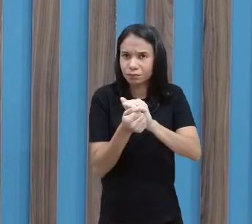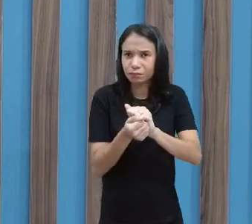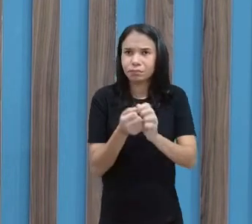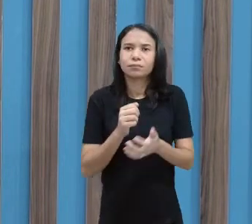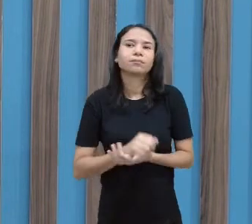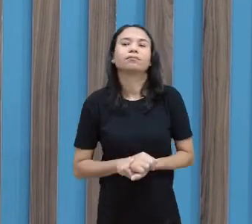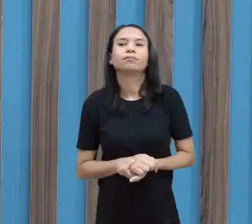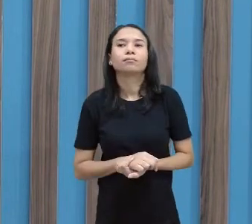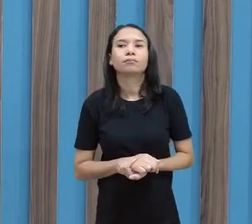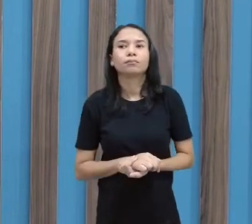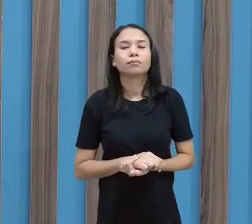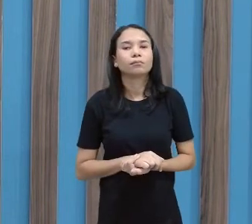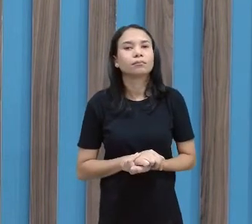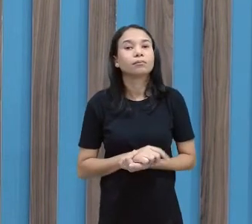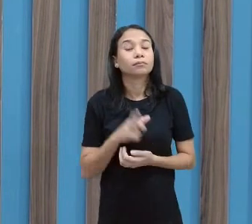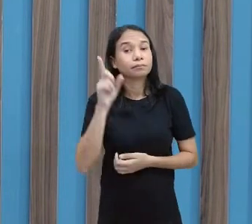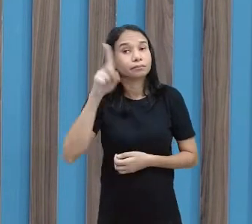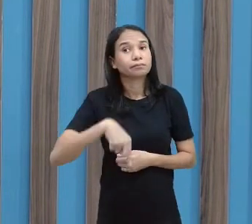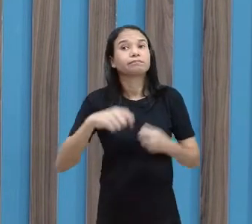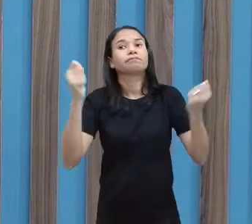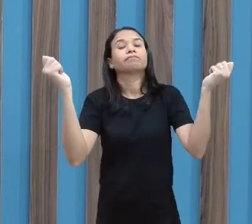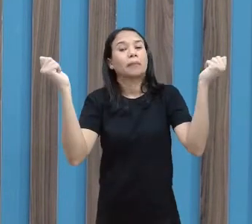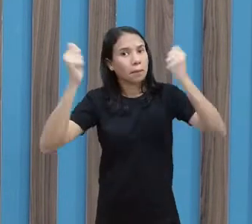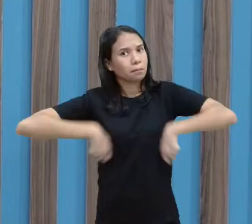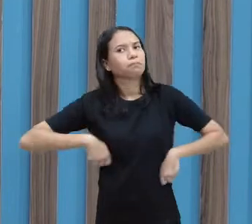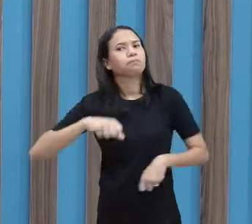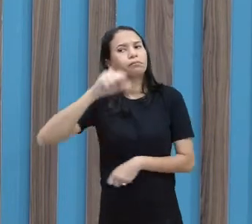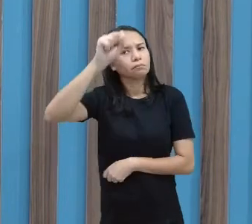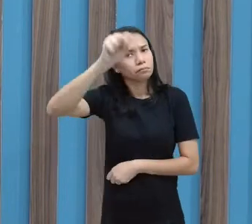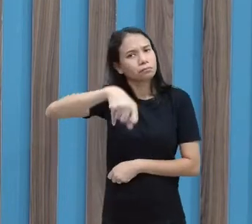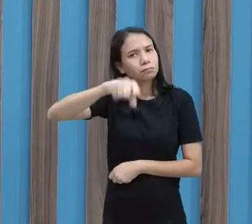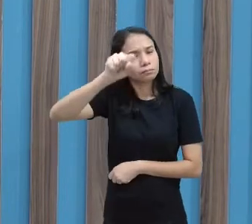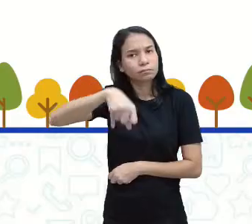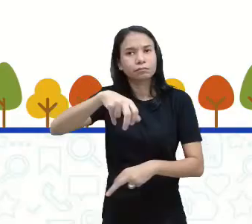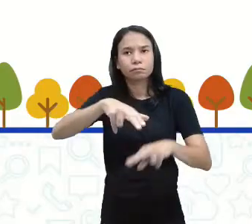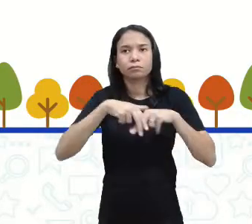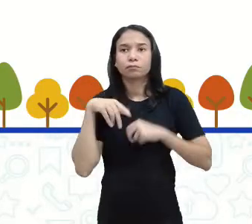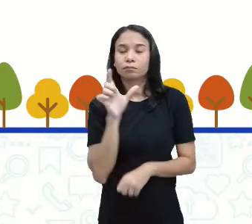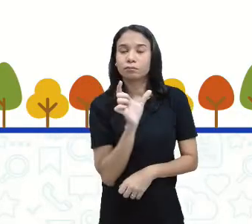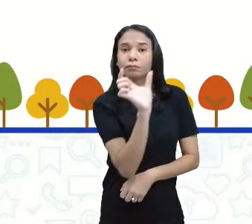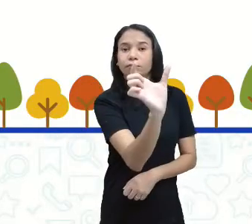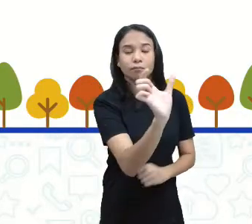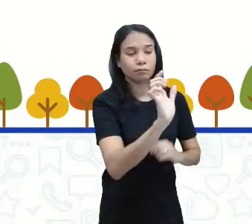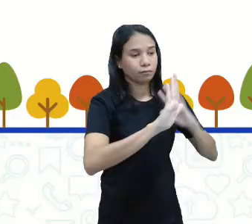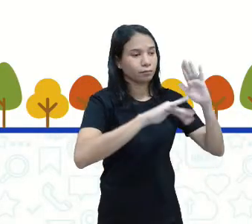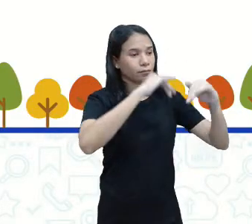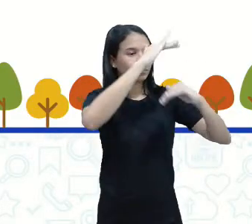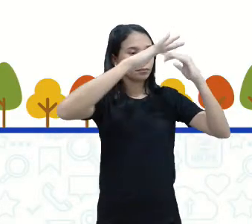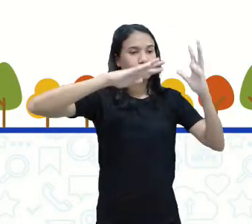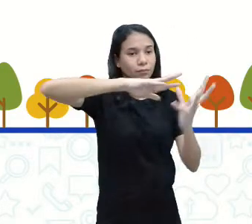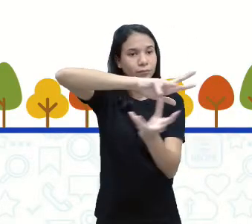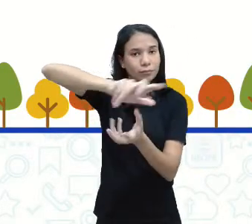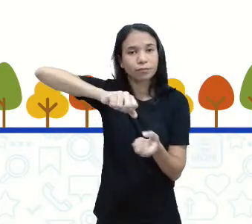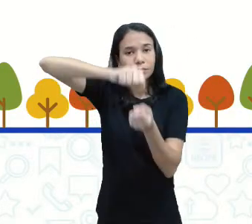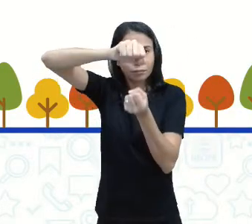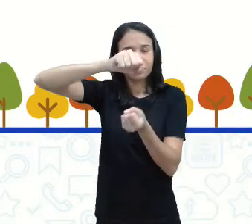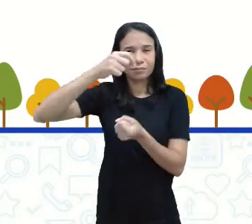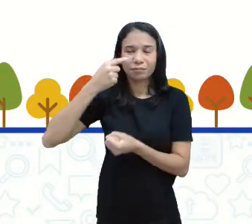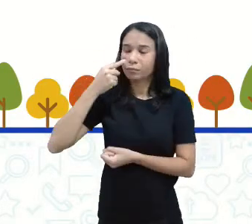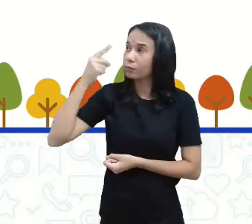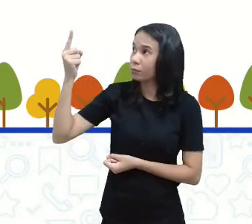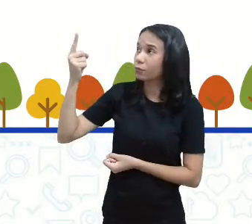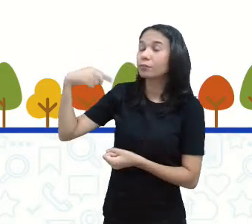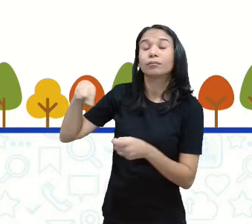ir adiante. É possível sim, né? Essa palavra aí, desenvolvimento sustentável,